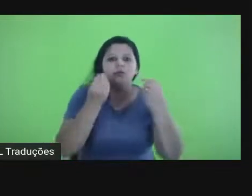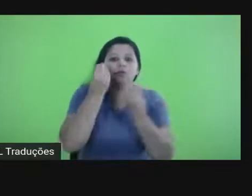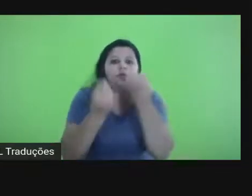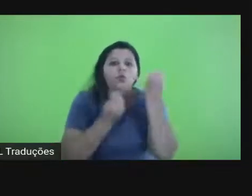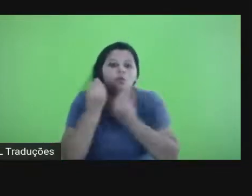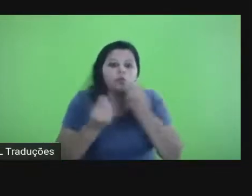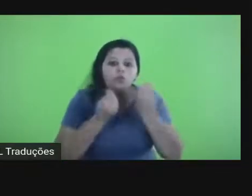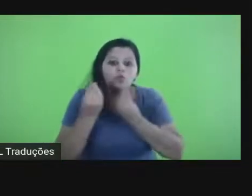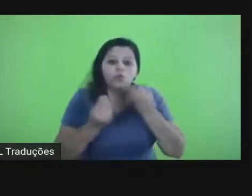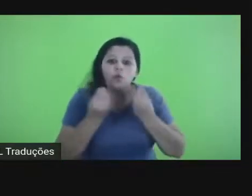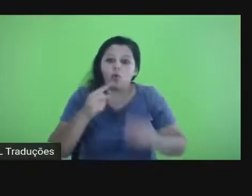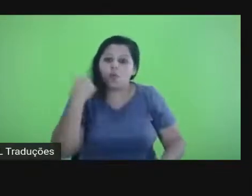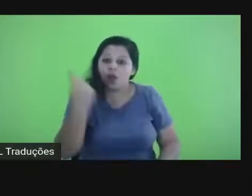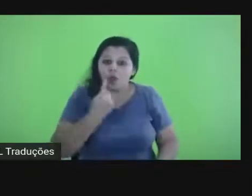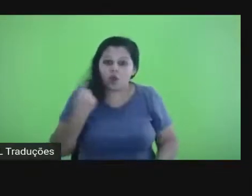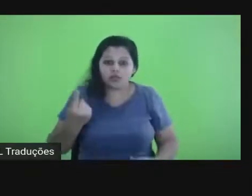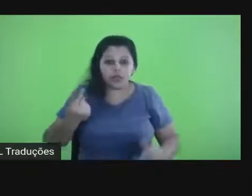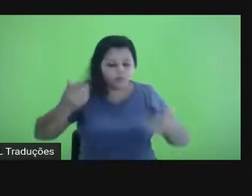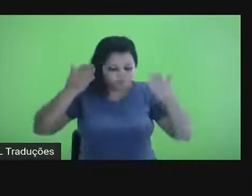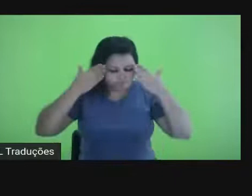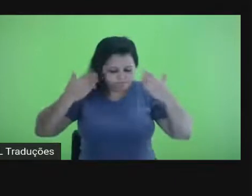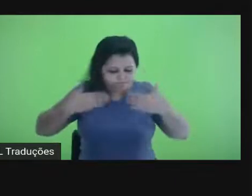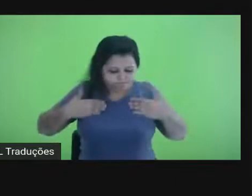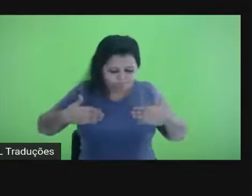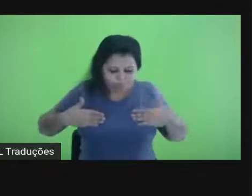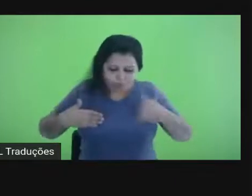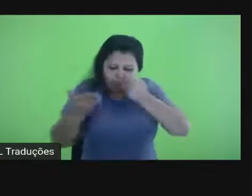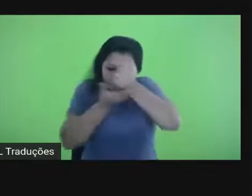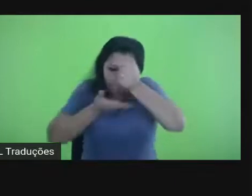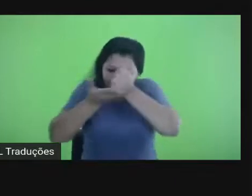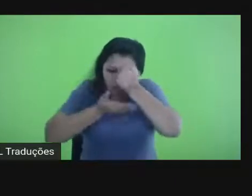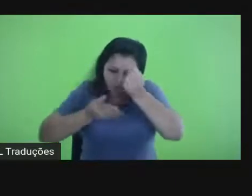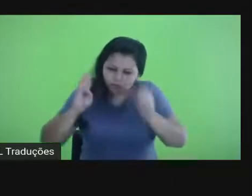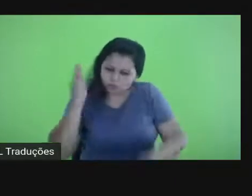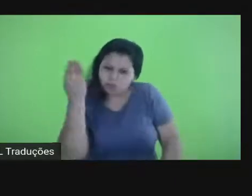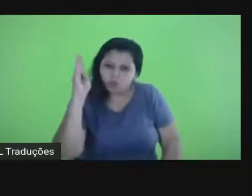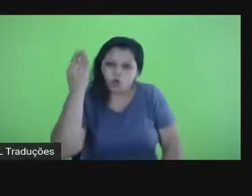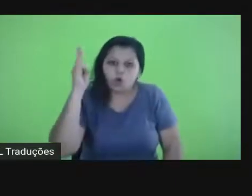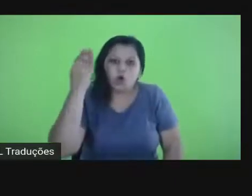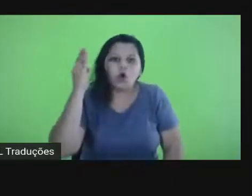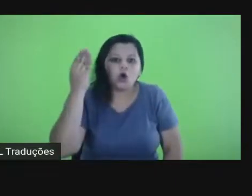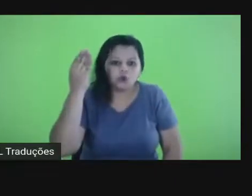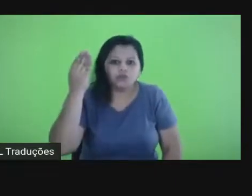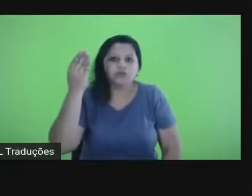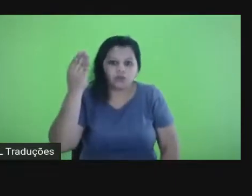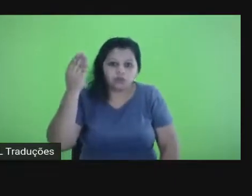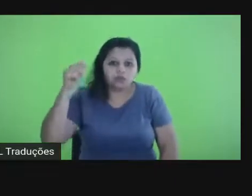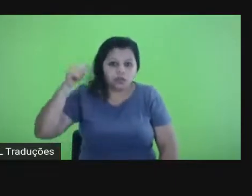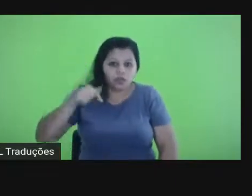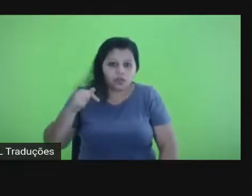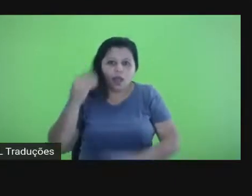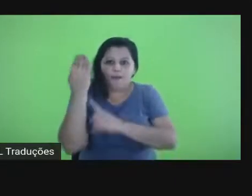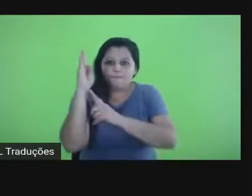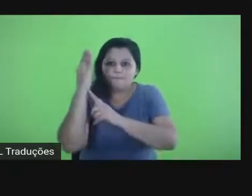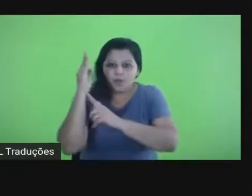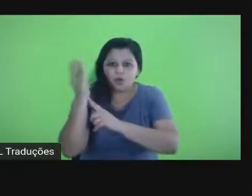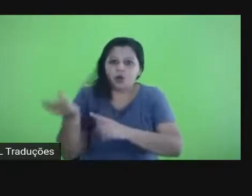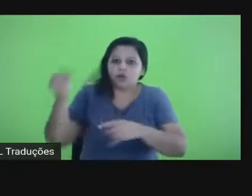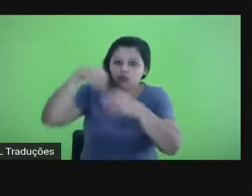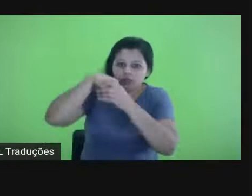nossa constituição biológica acabou sendo utilizada para pautar a